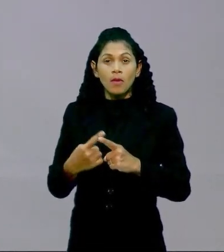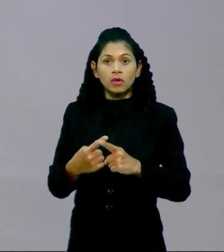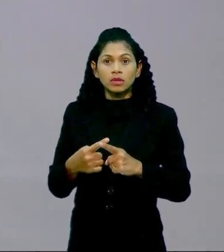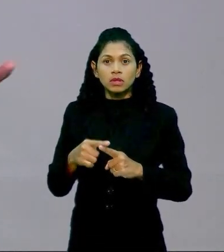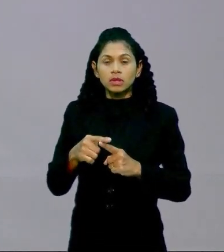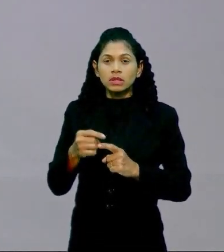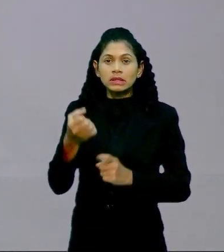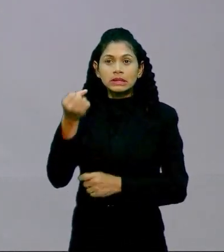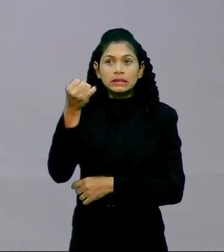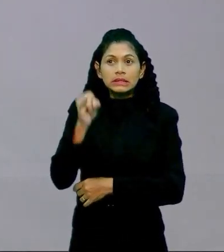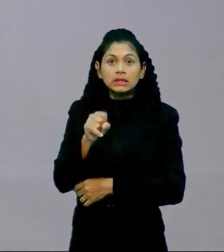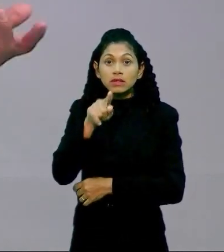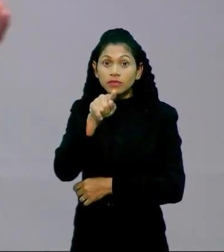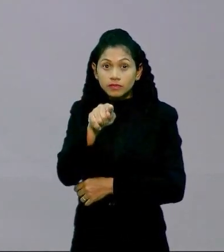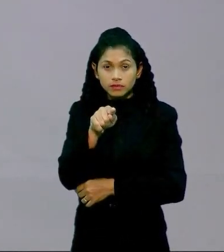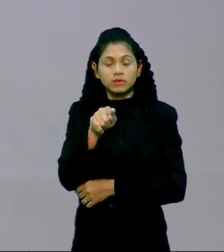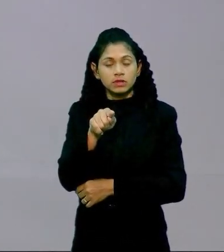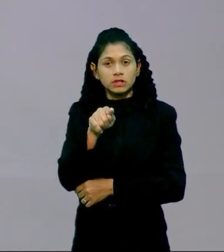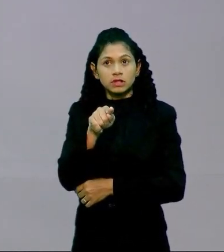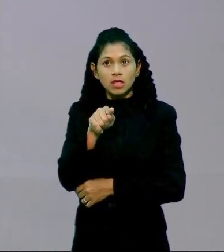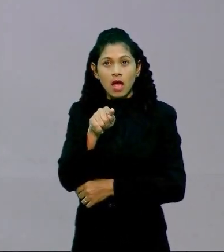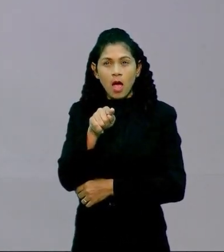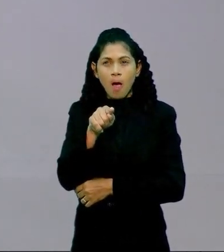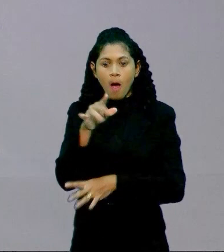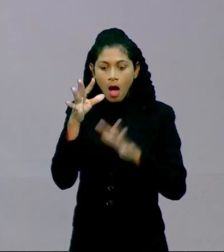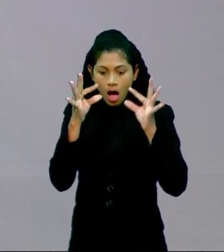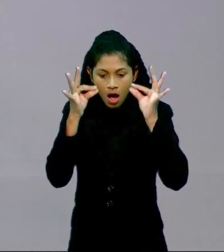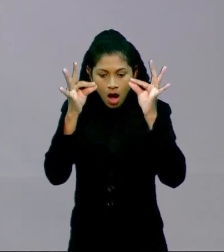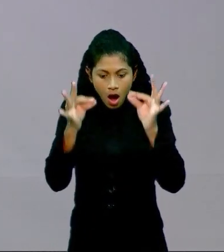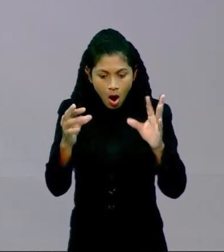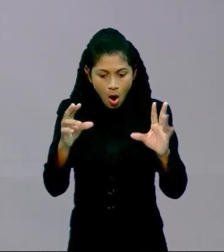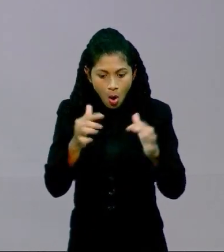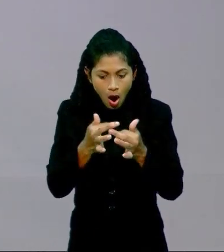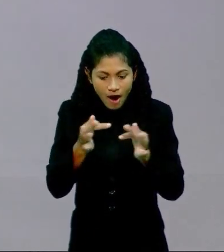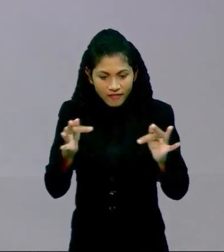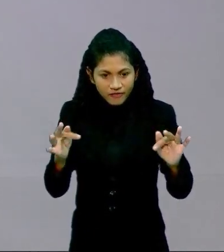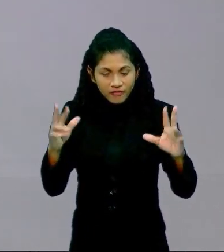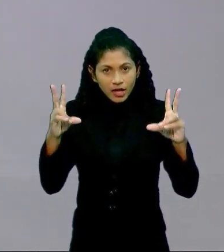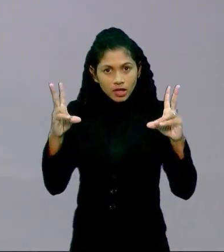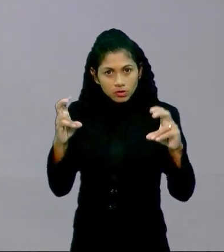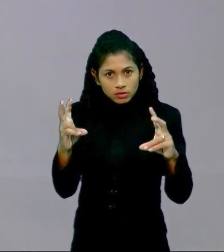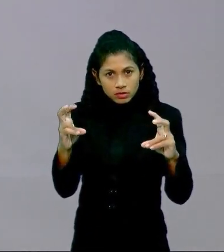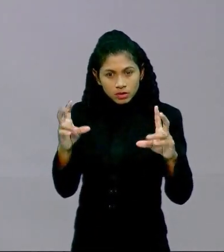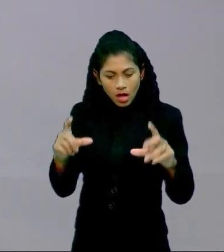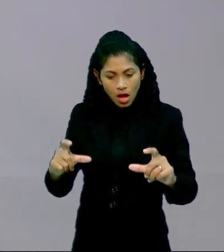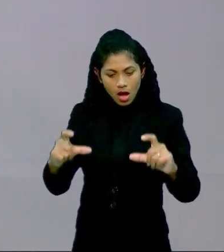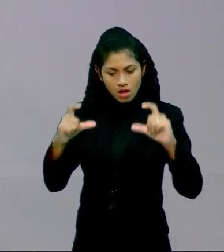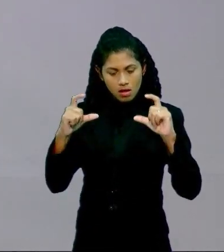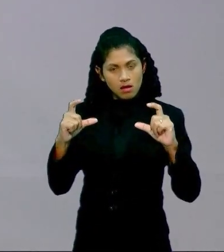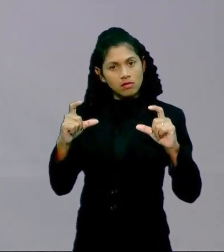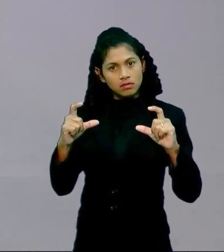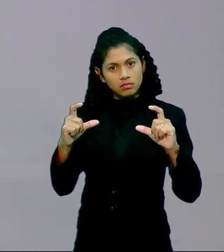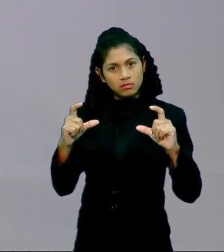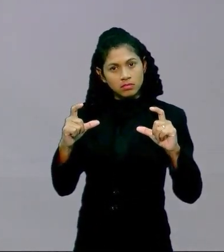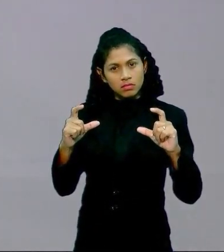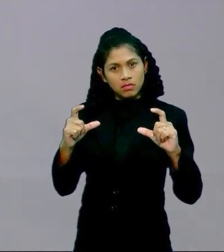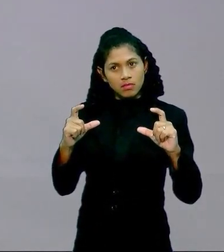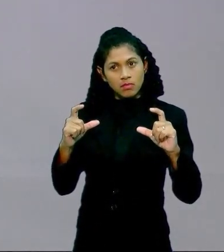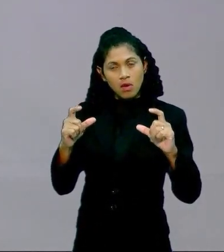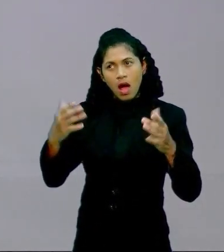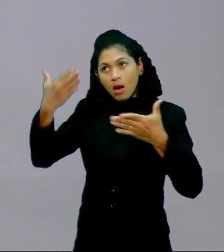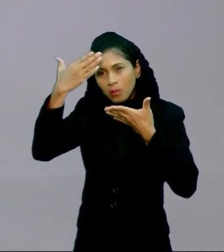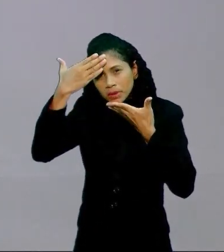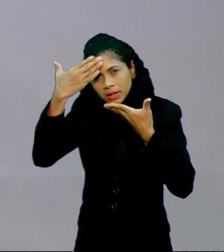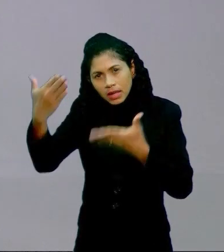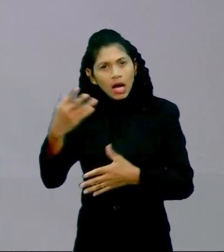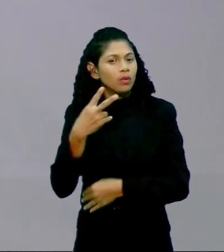fumar. Ah, obrigado por não fumar, tá agradecendo, né? Mas que é o que eu falei, esse título está associado ao tema. Então você